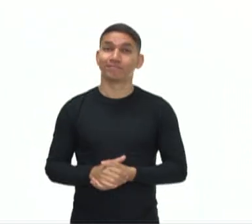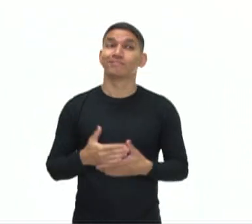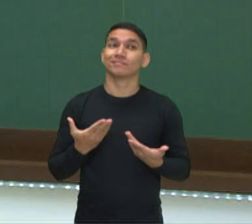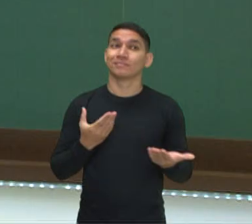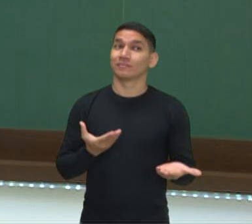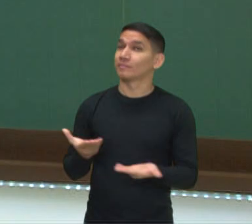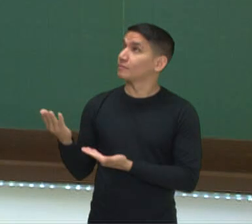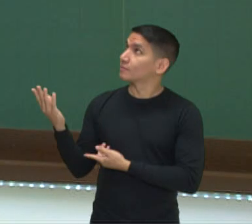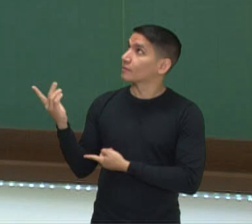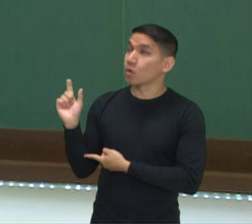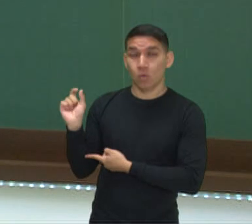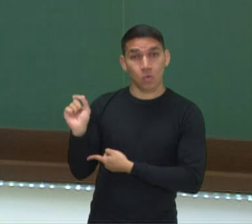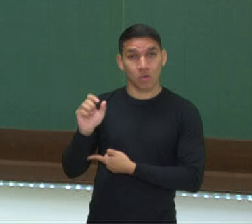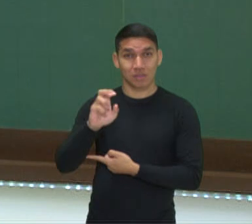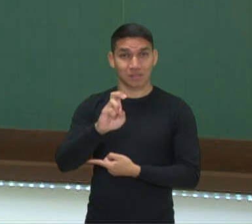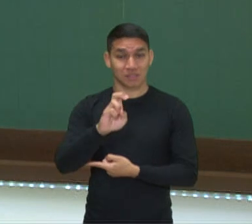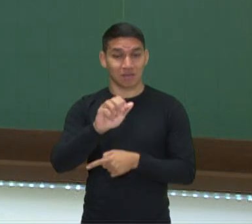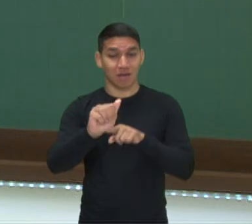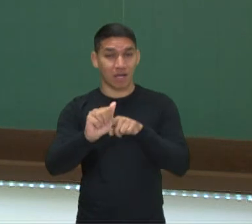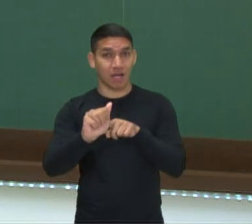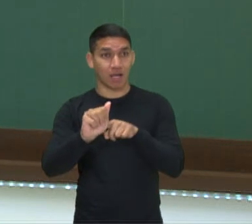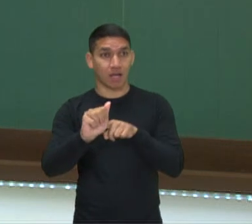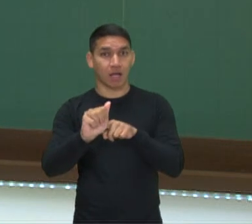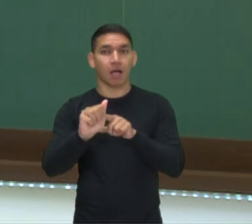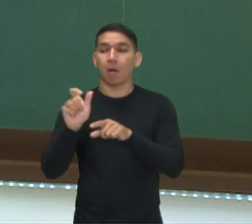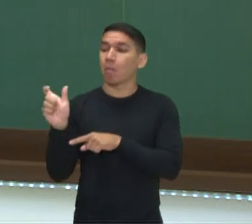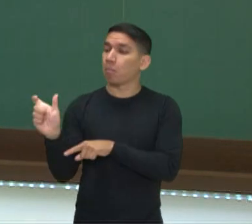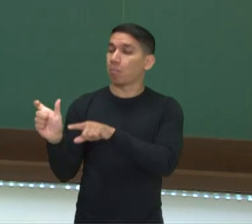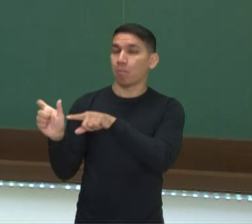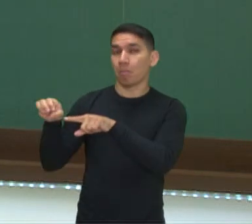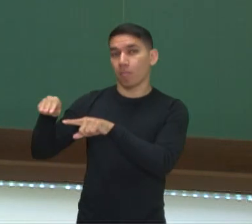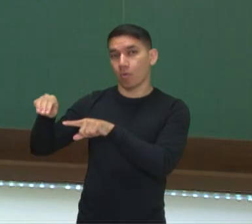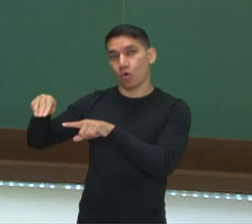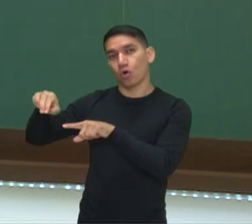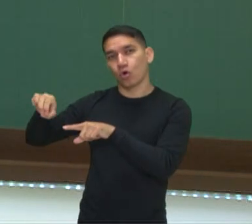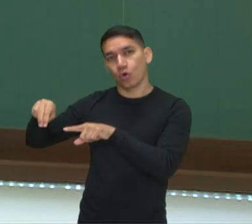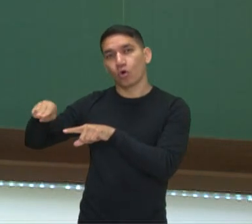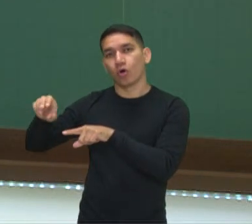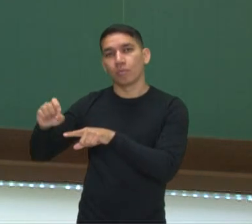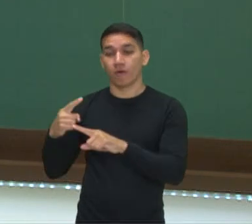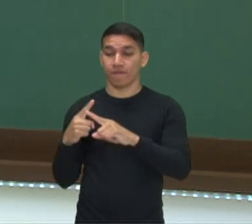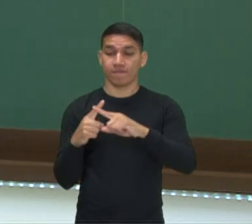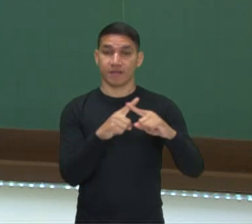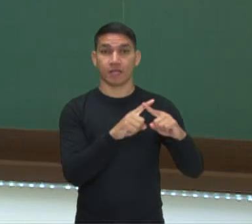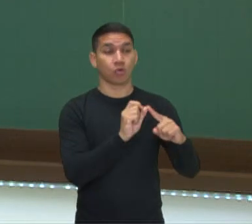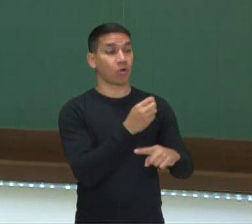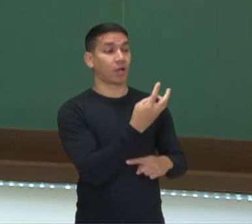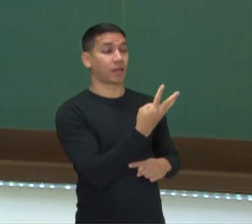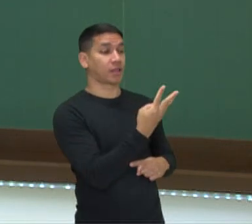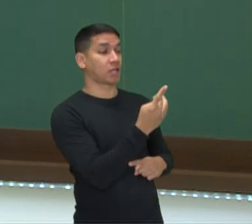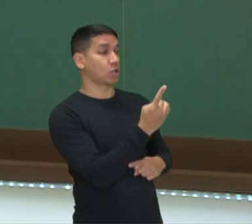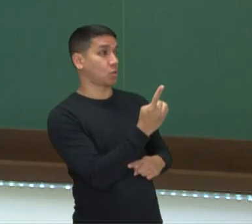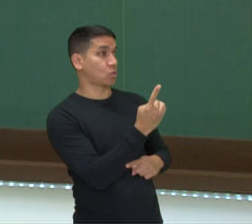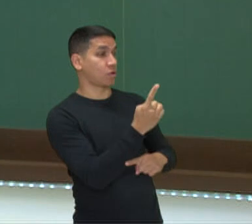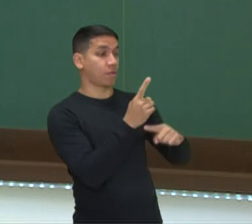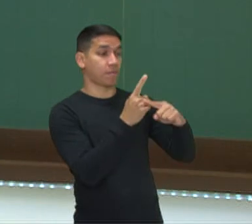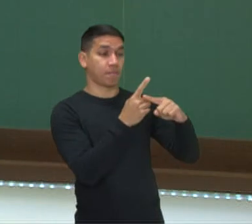ó, 5a monômio vezes 31 menos